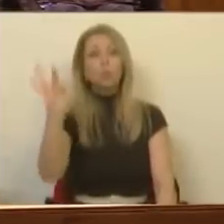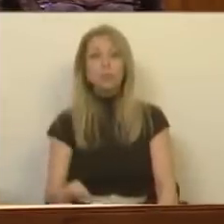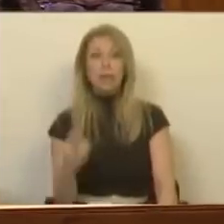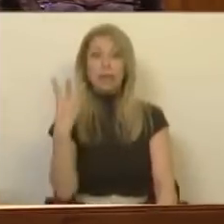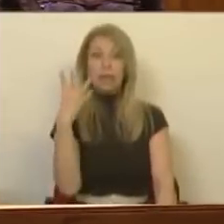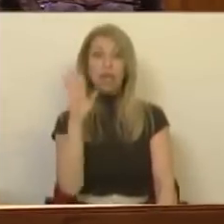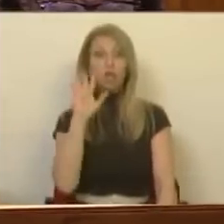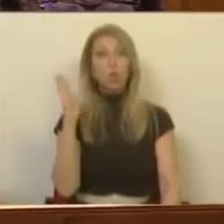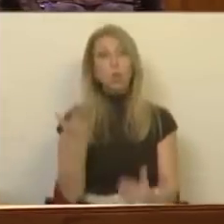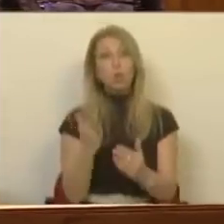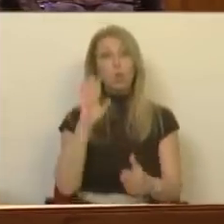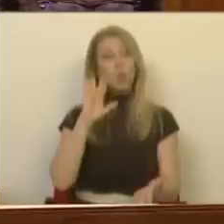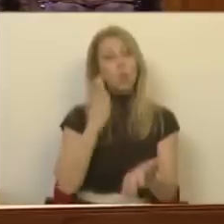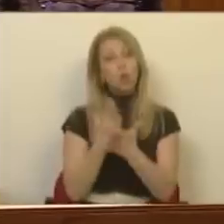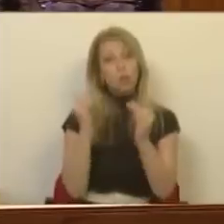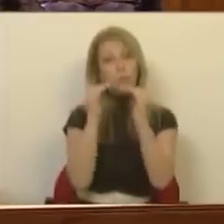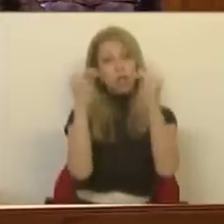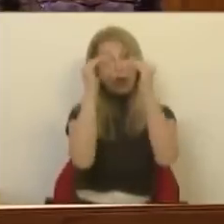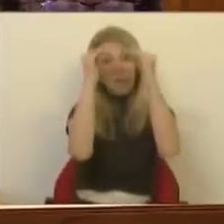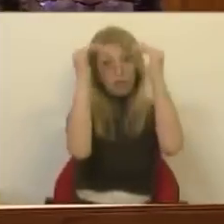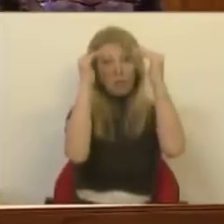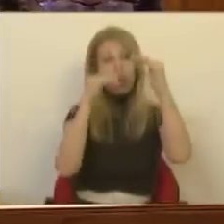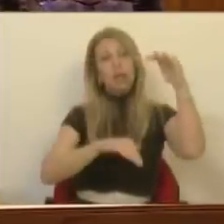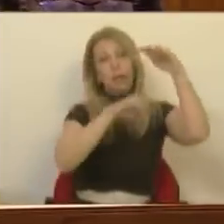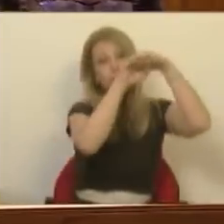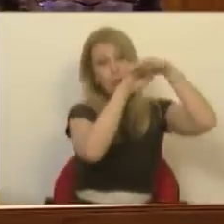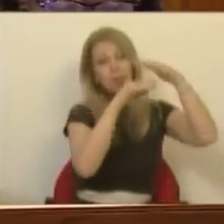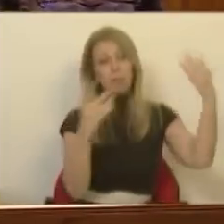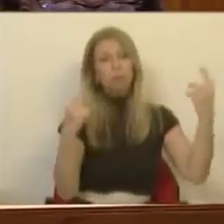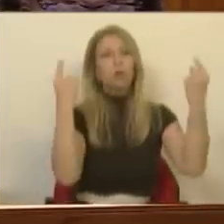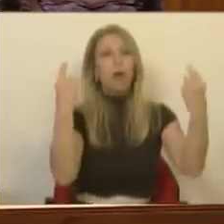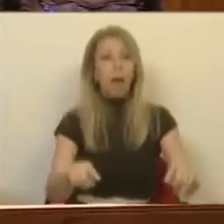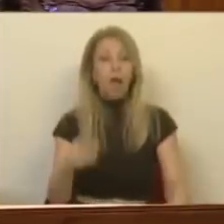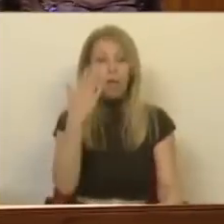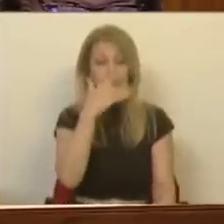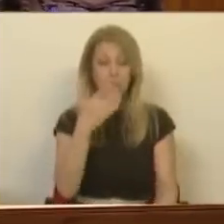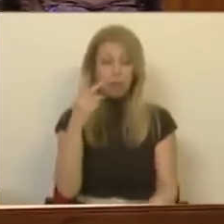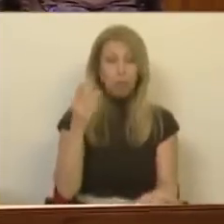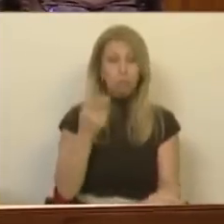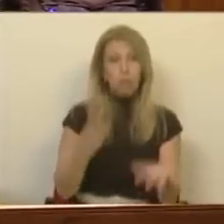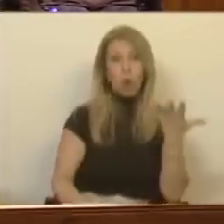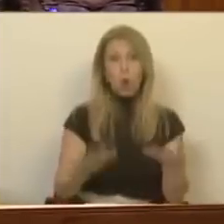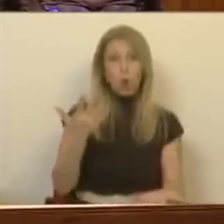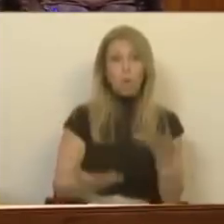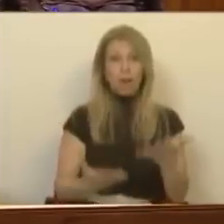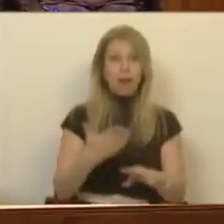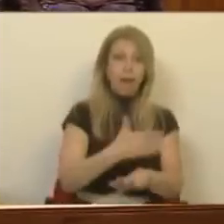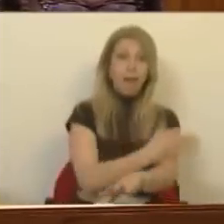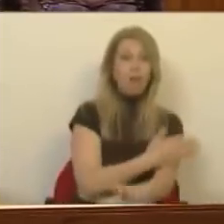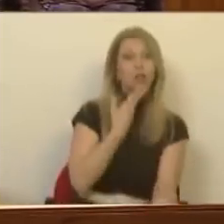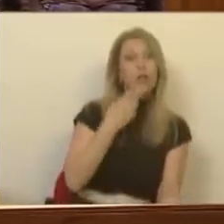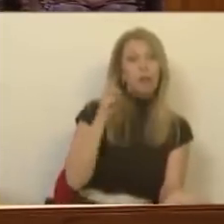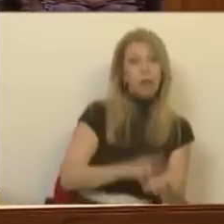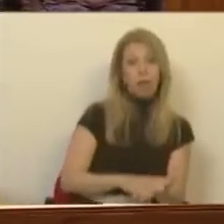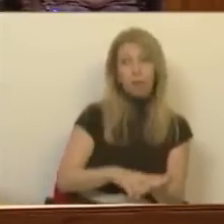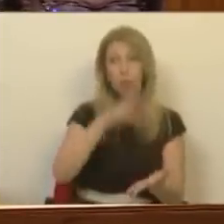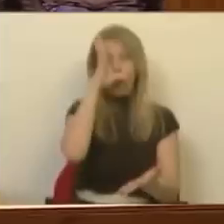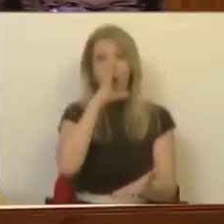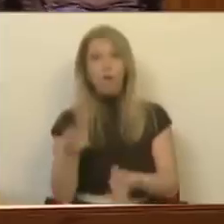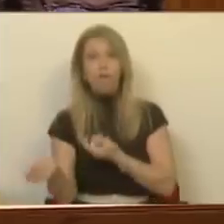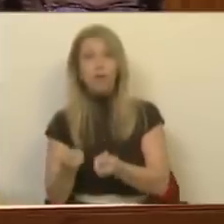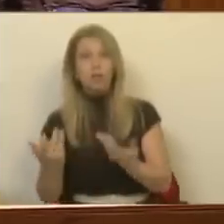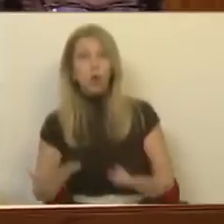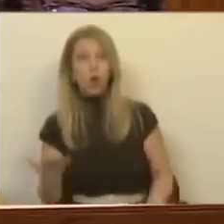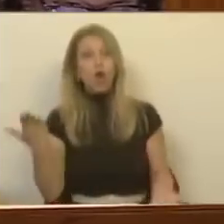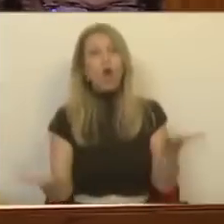últimos escalões da carreira se comparar esta realidade com a realidade anterior a esta governação vai ver a gigante e vai